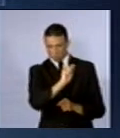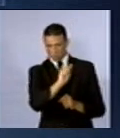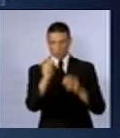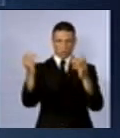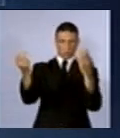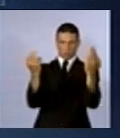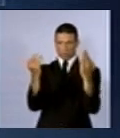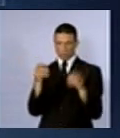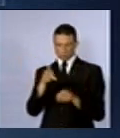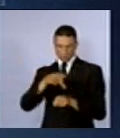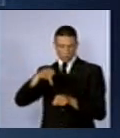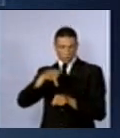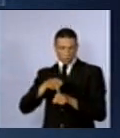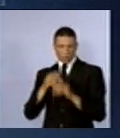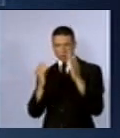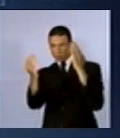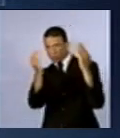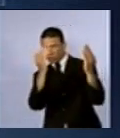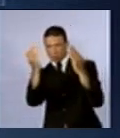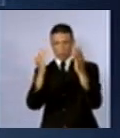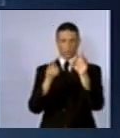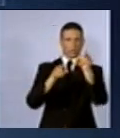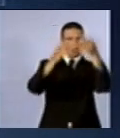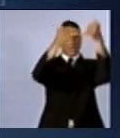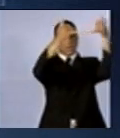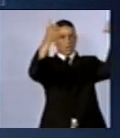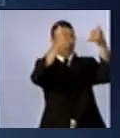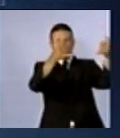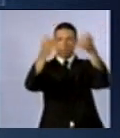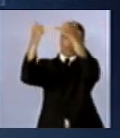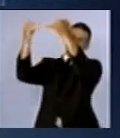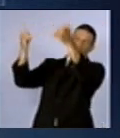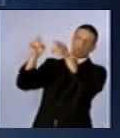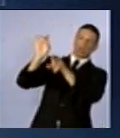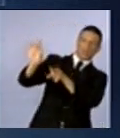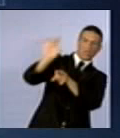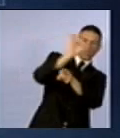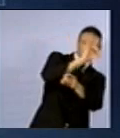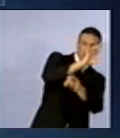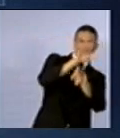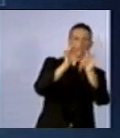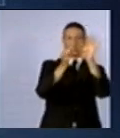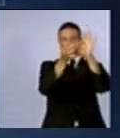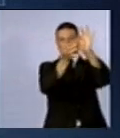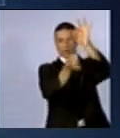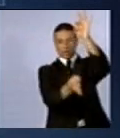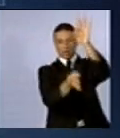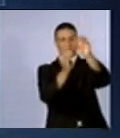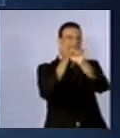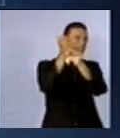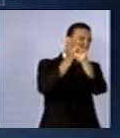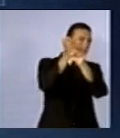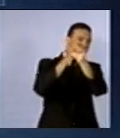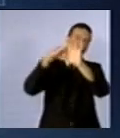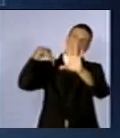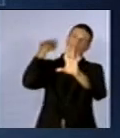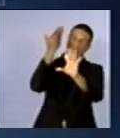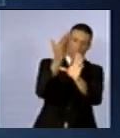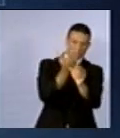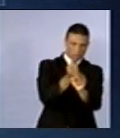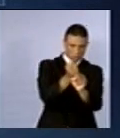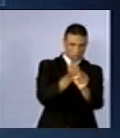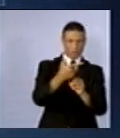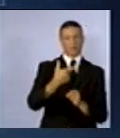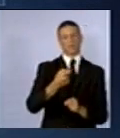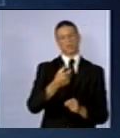a requerer maior investimento. As linhas de transmissão que foram apresentadas, elas estão instaladas há 15, 20 anos. Então, aparentemente,